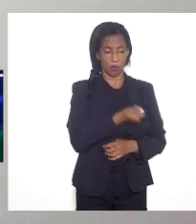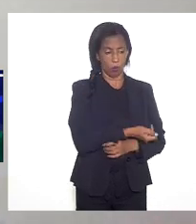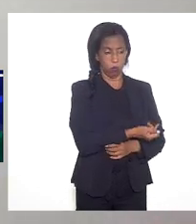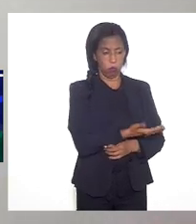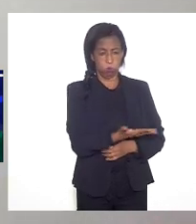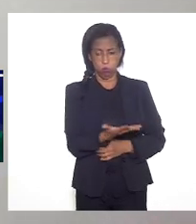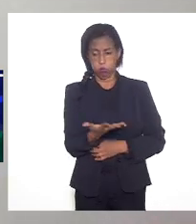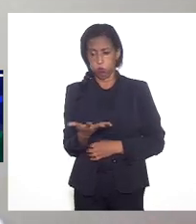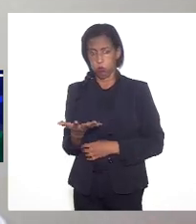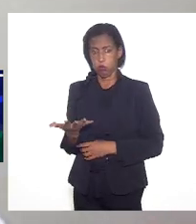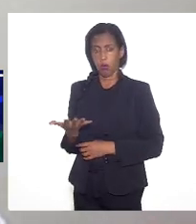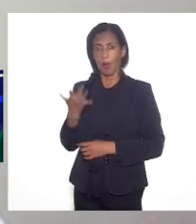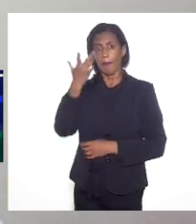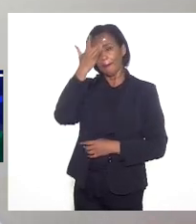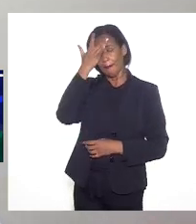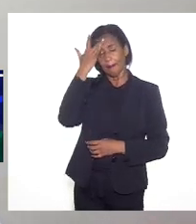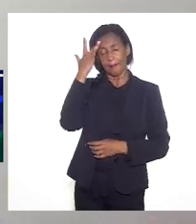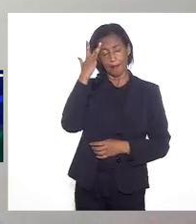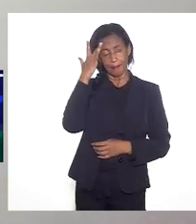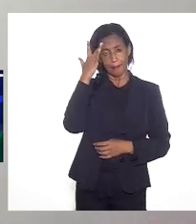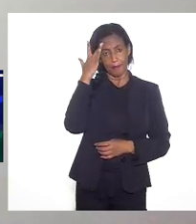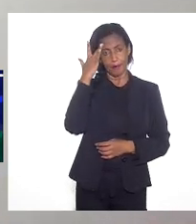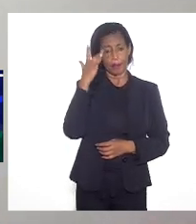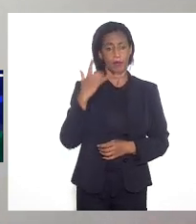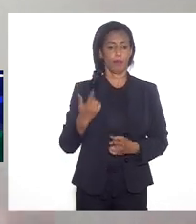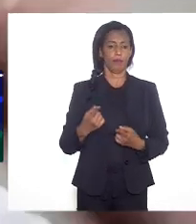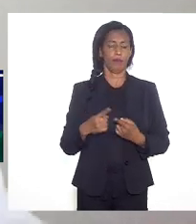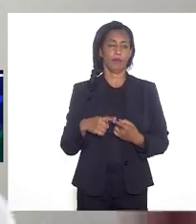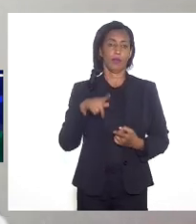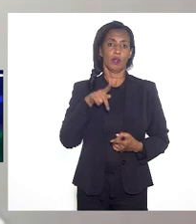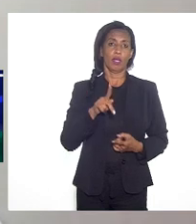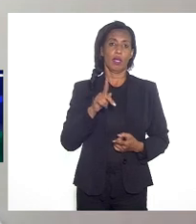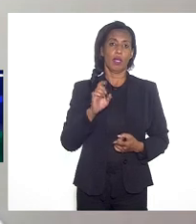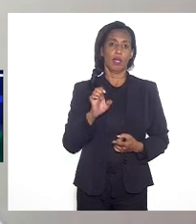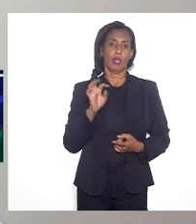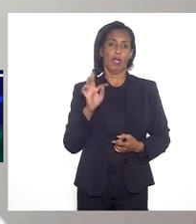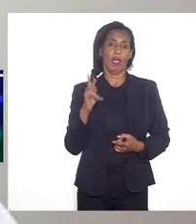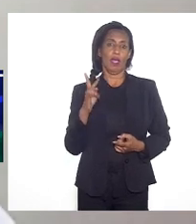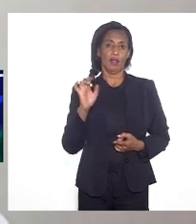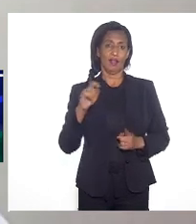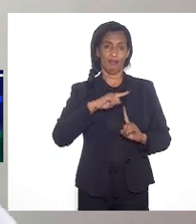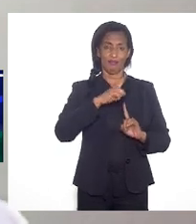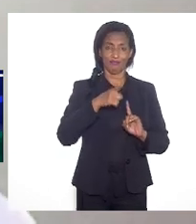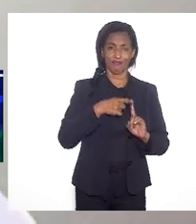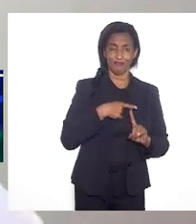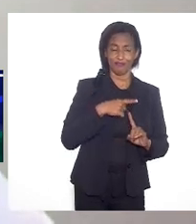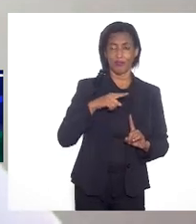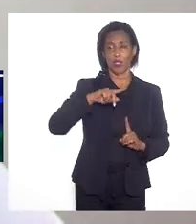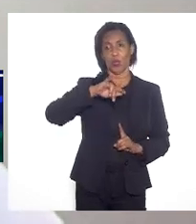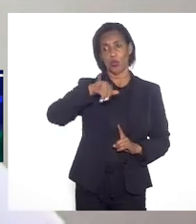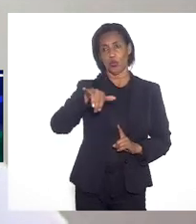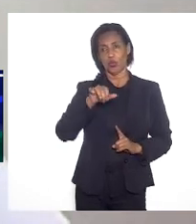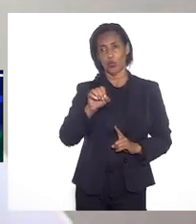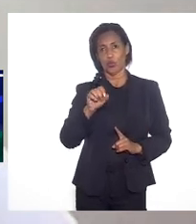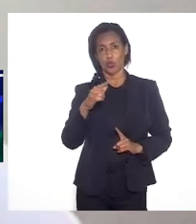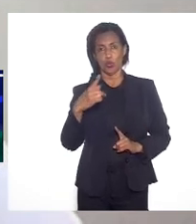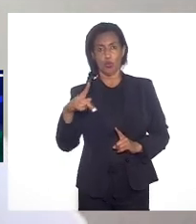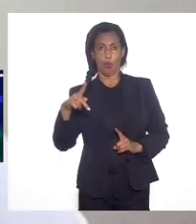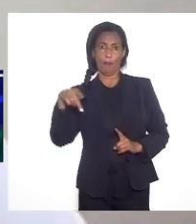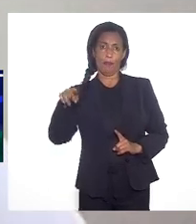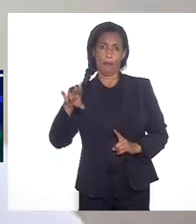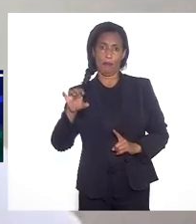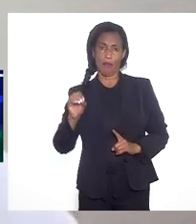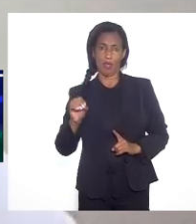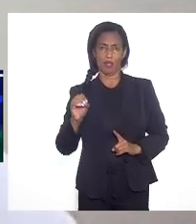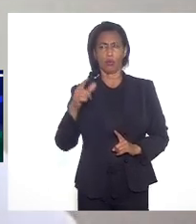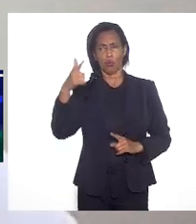né, pessoas como Kathleen, como João Pedro, tantas outras que se perderam.